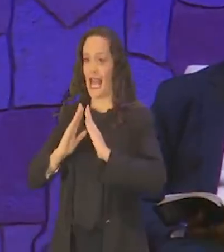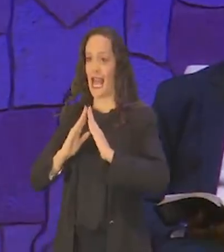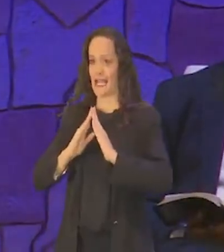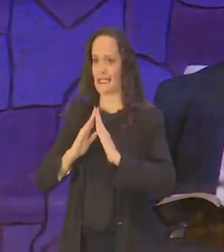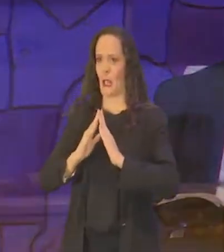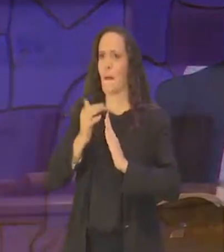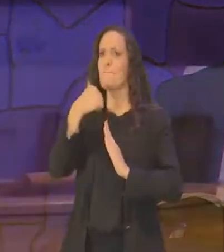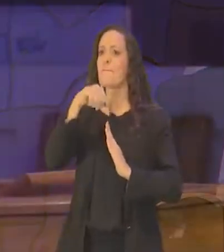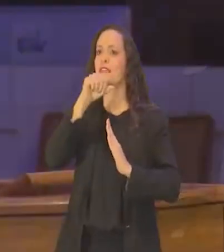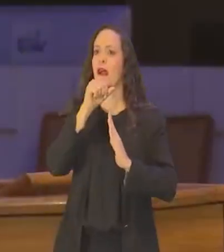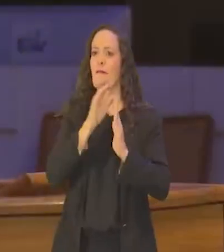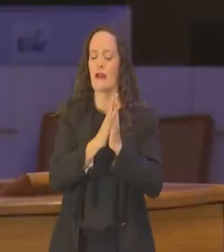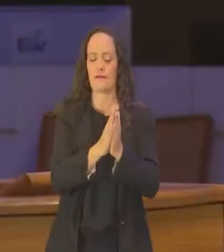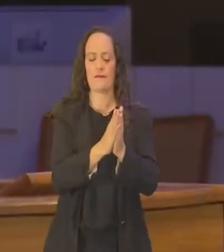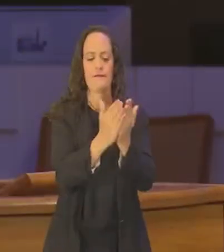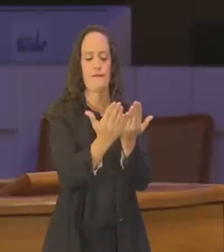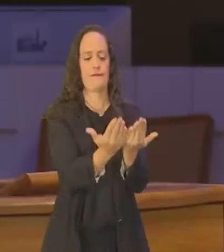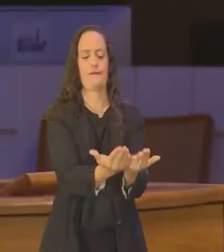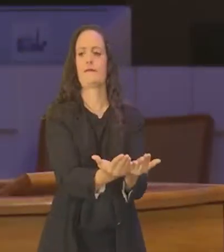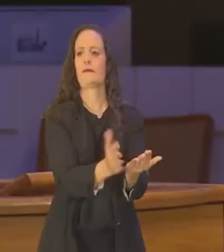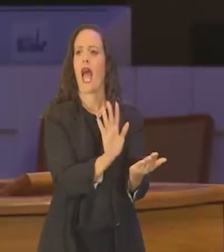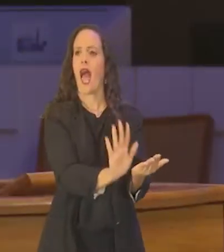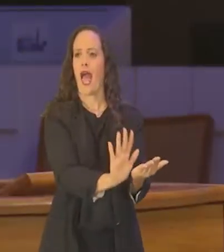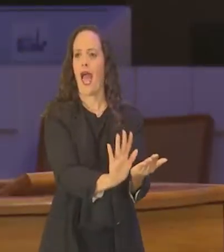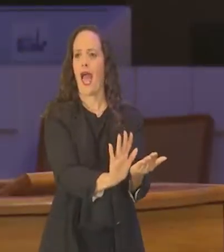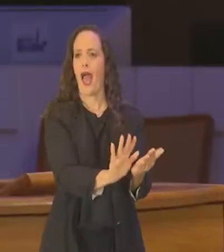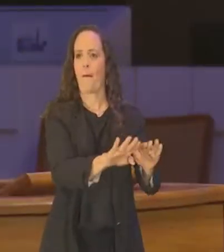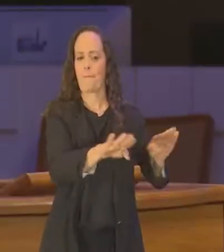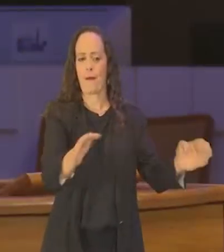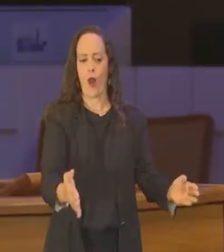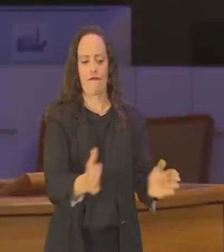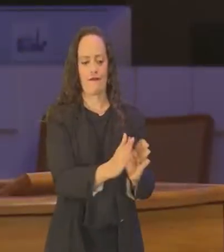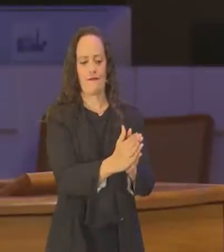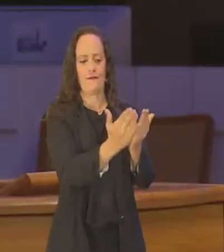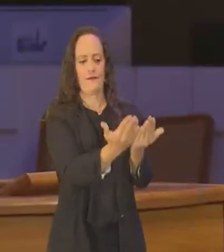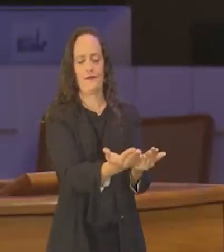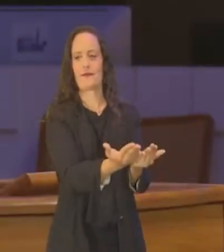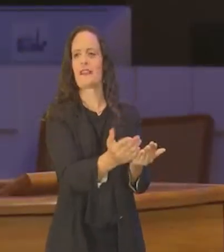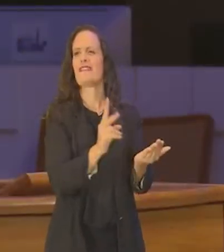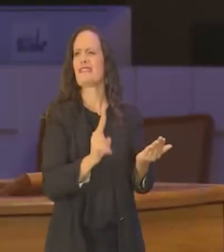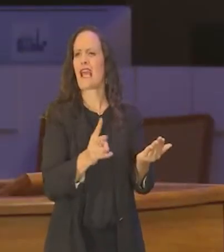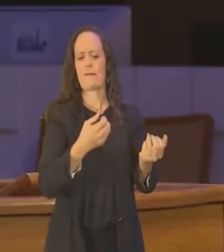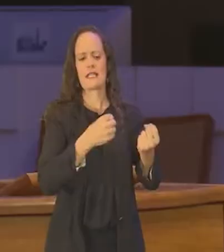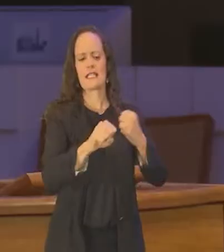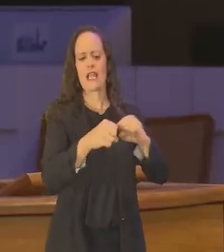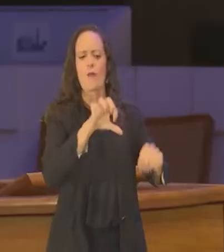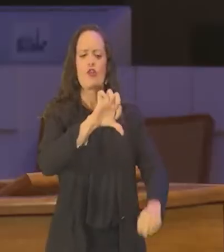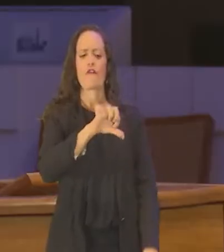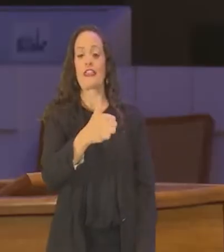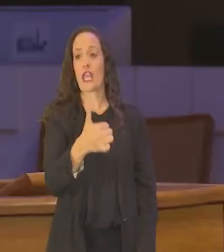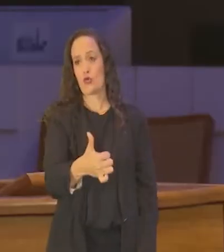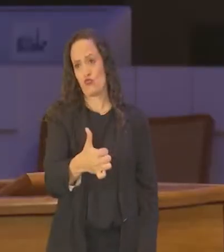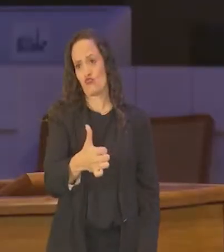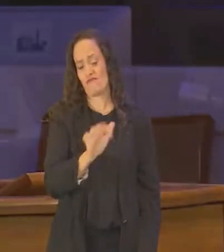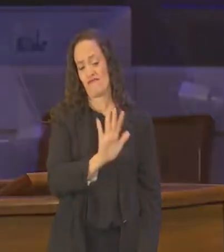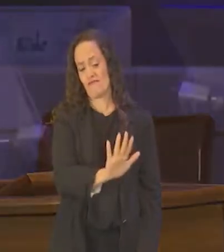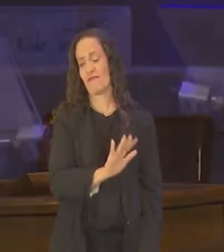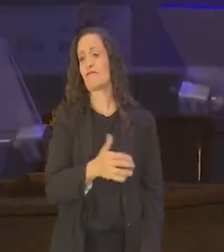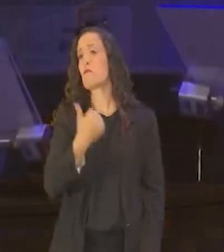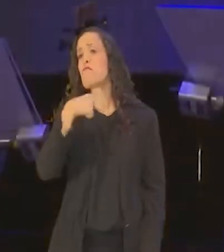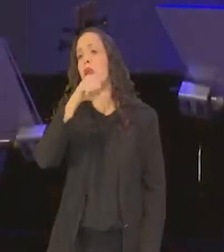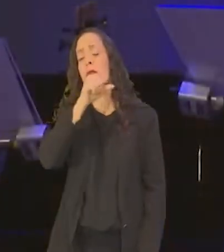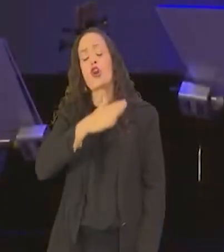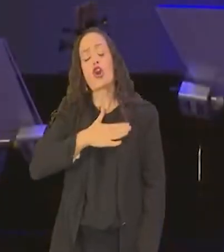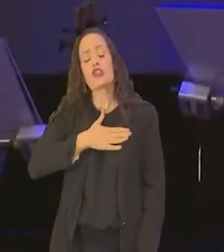Bíblia aberta no móvel da casa, geralmente no Salmo 91. Era algo que ela gostava de ler com frequência